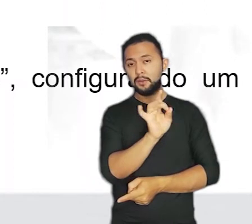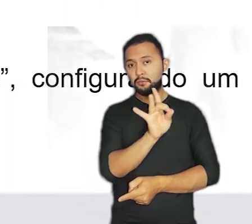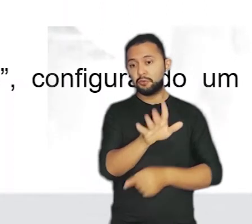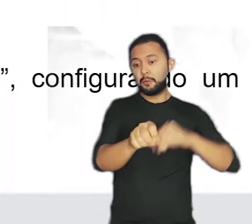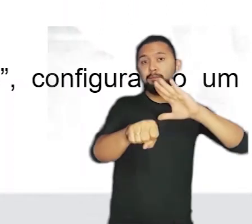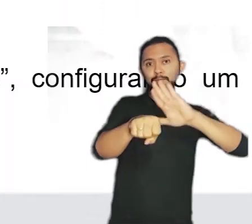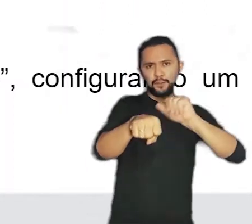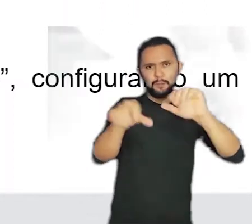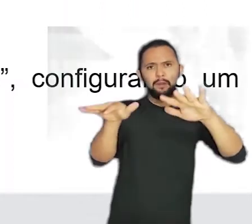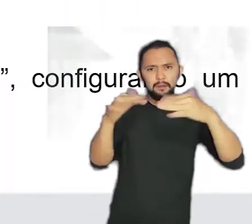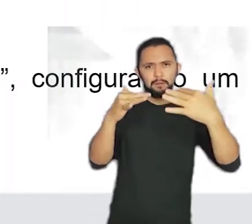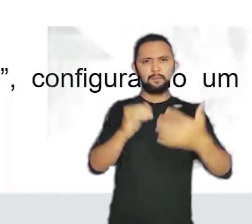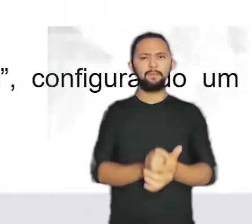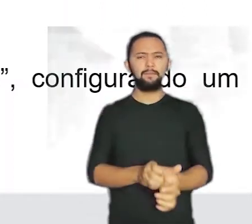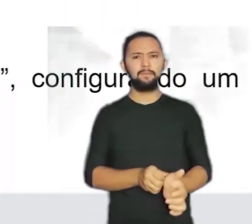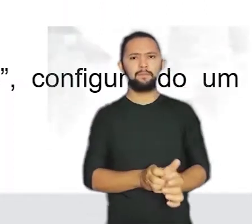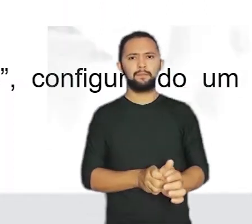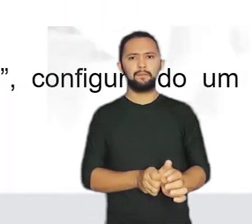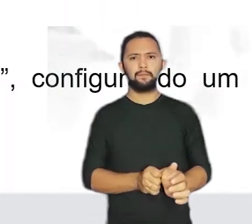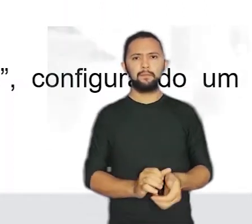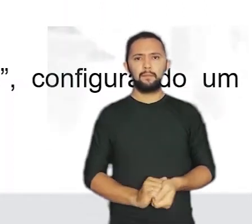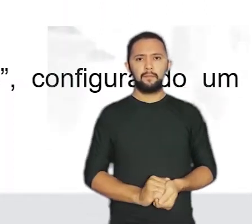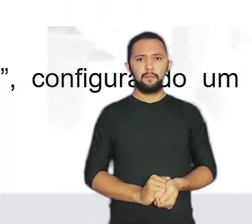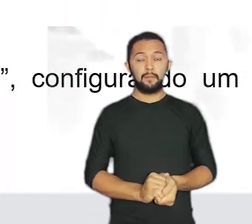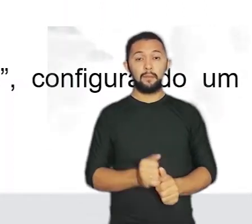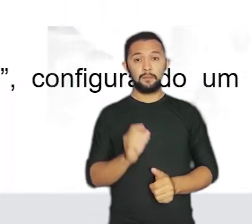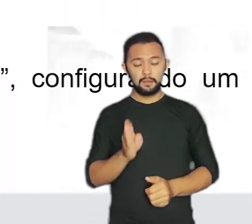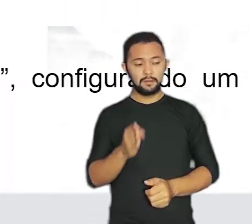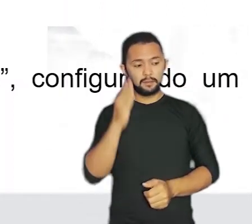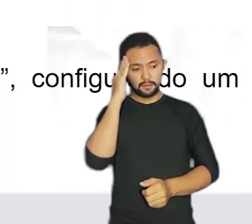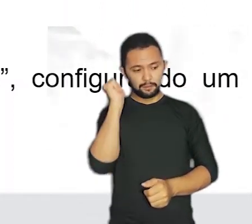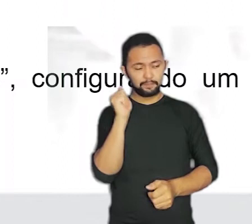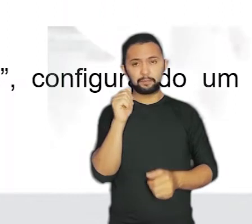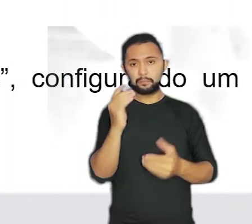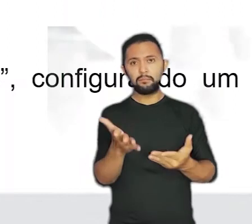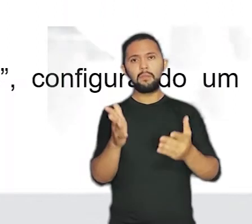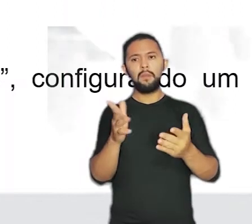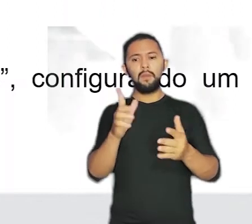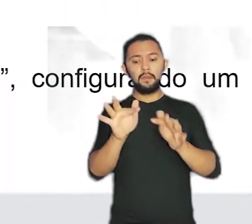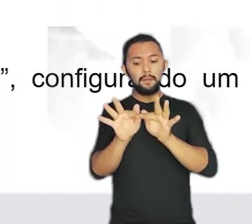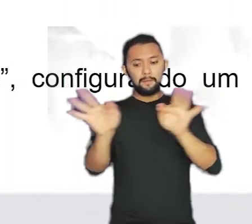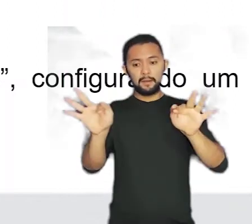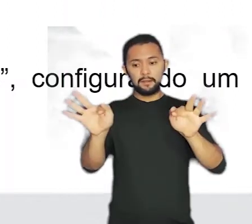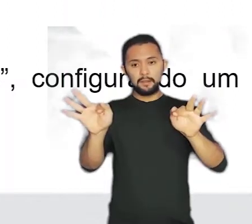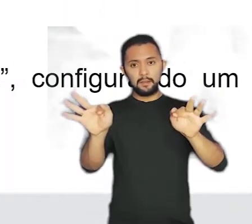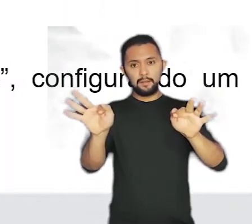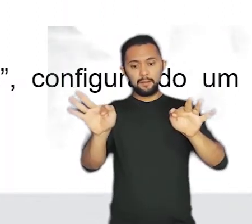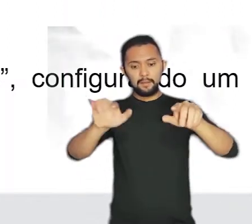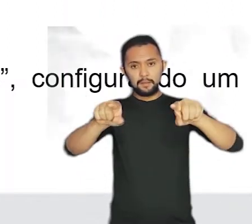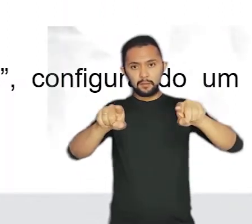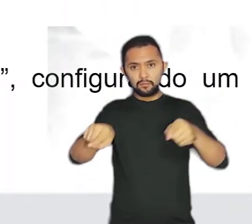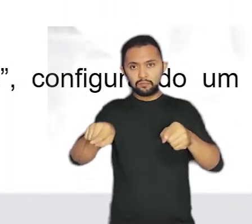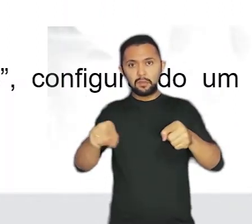aposto, tá? O vocativo, a gente sabe que já é um elemento isolado da oração, importante, independente, servindo para chamar a atenção do